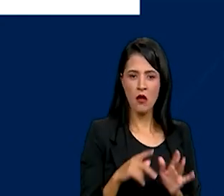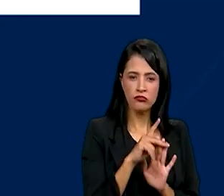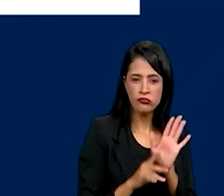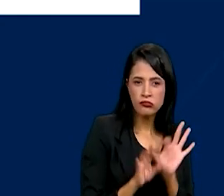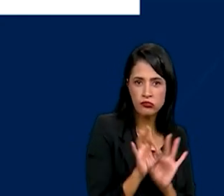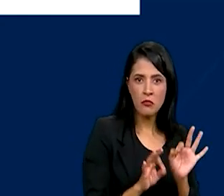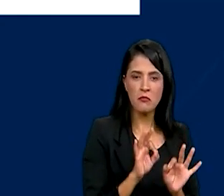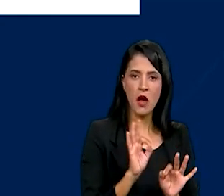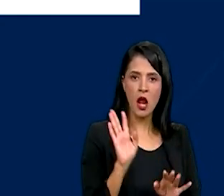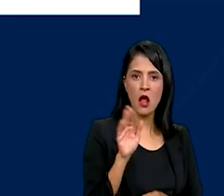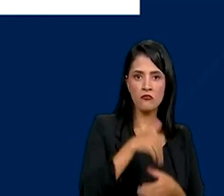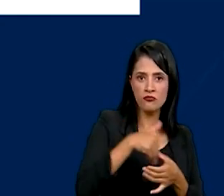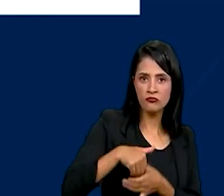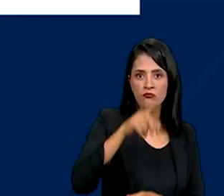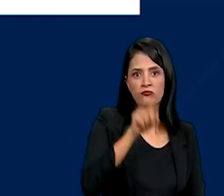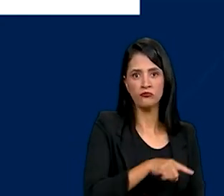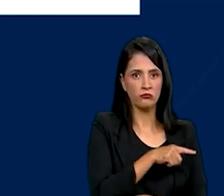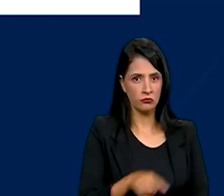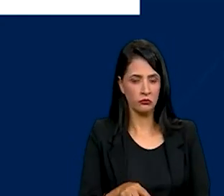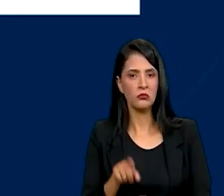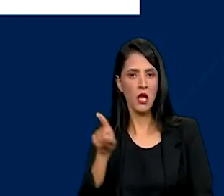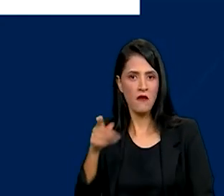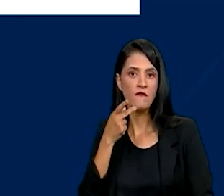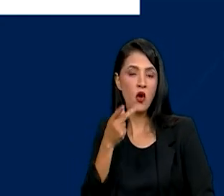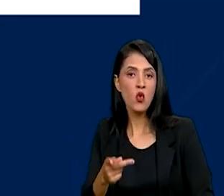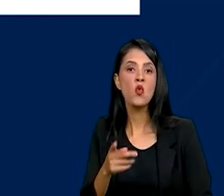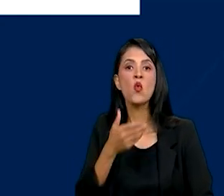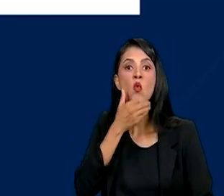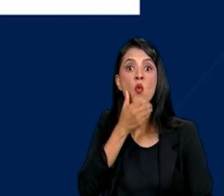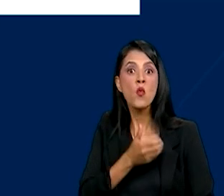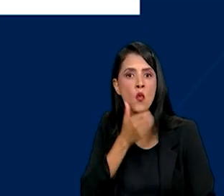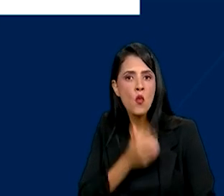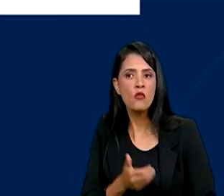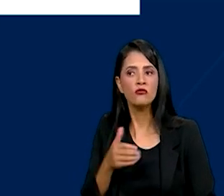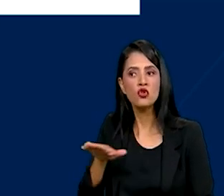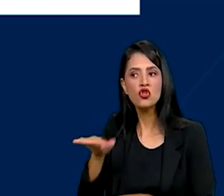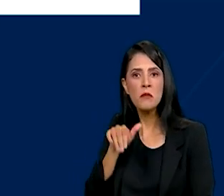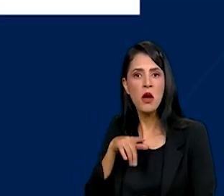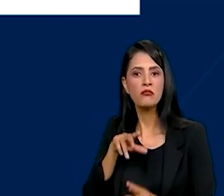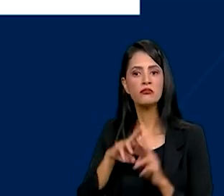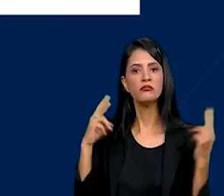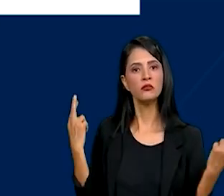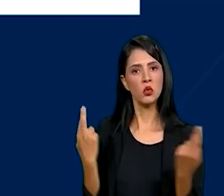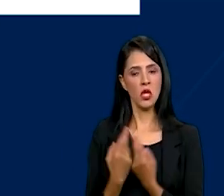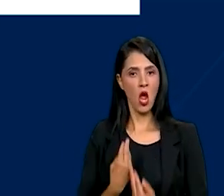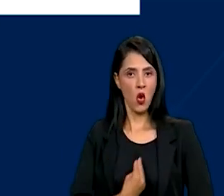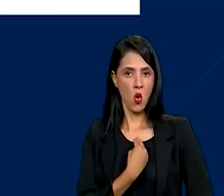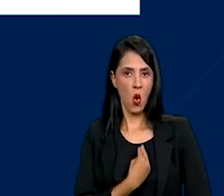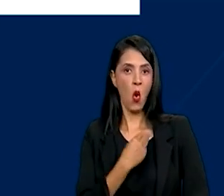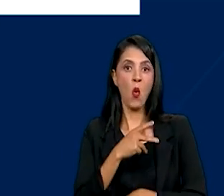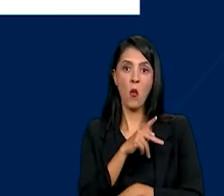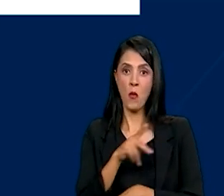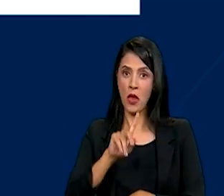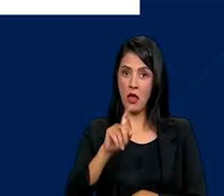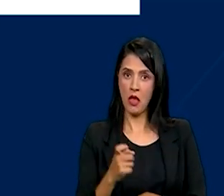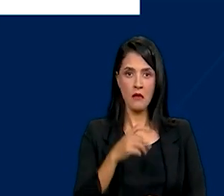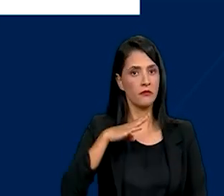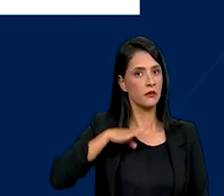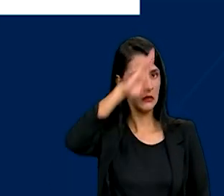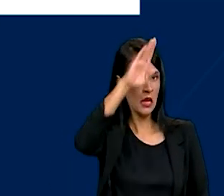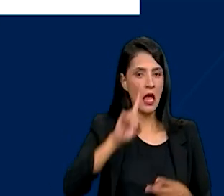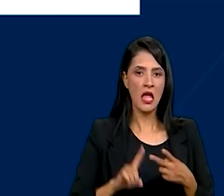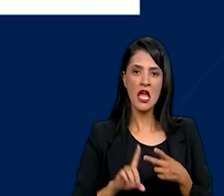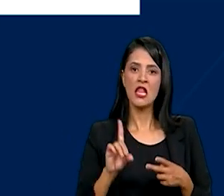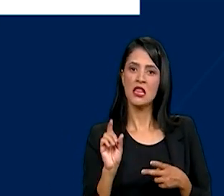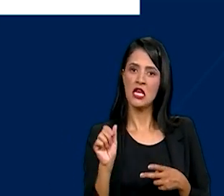as eleições. Ele disse que em dezembro foi chamado para uma reunião com a presença de Jair Bolsonaro e de Daniel